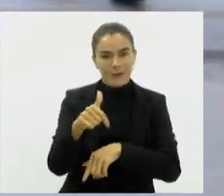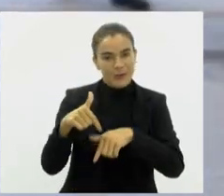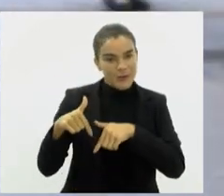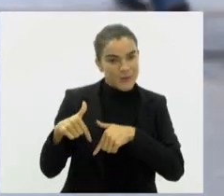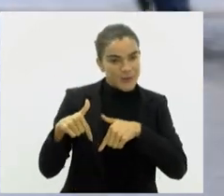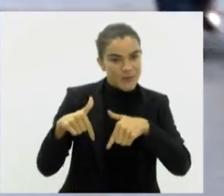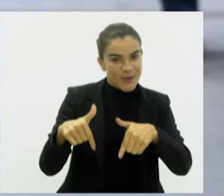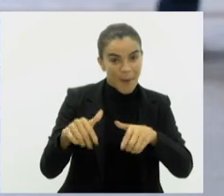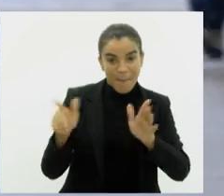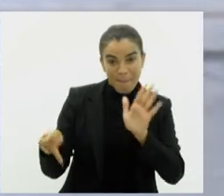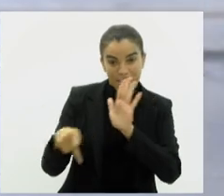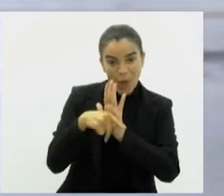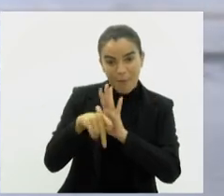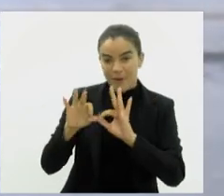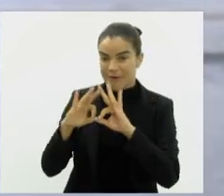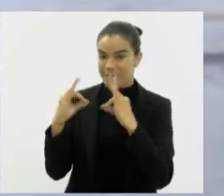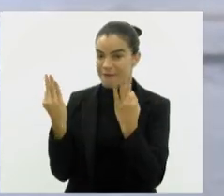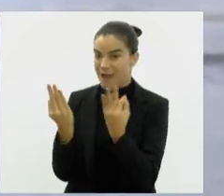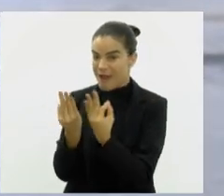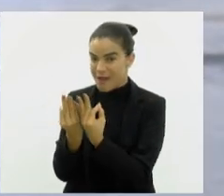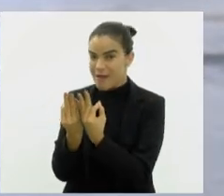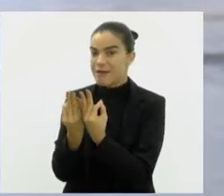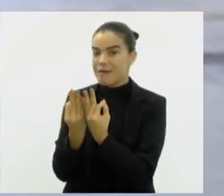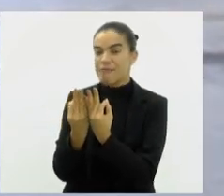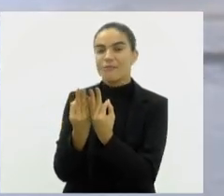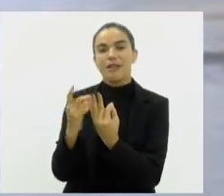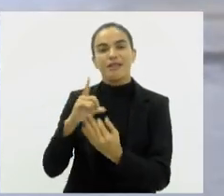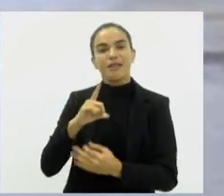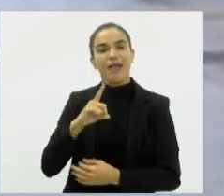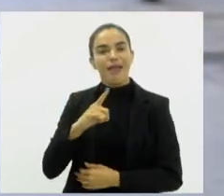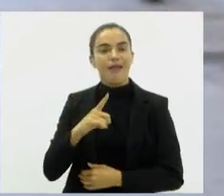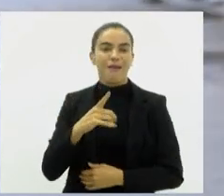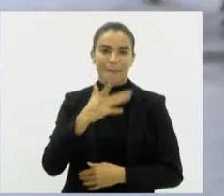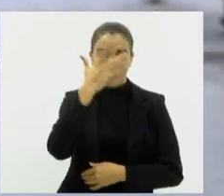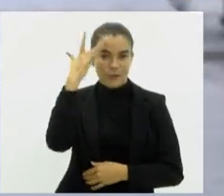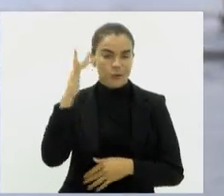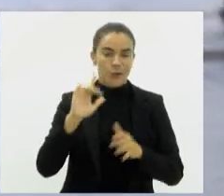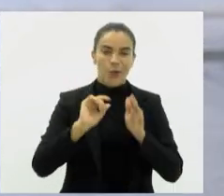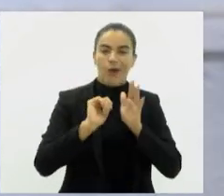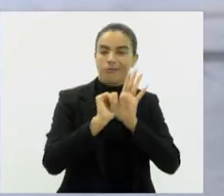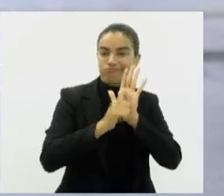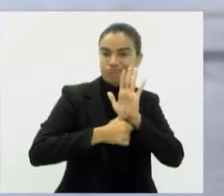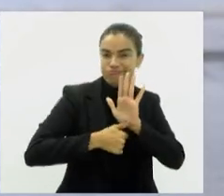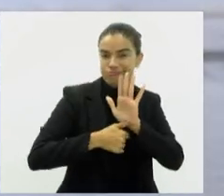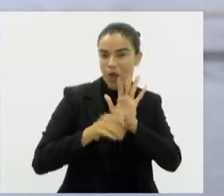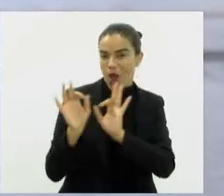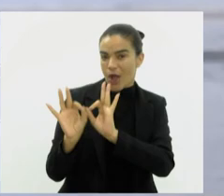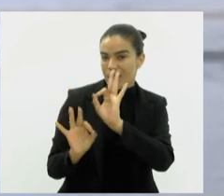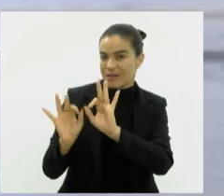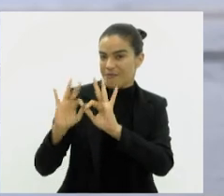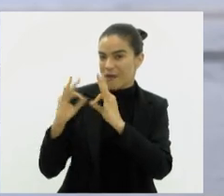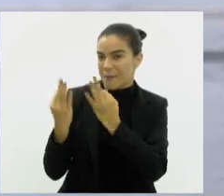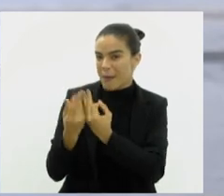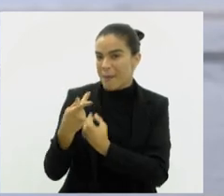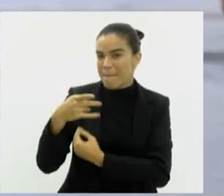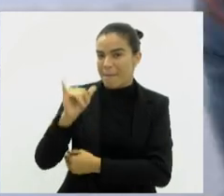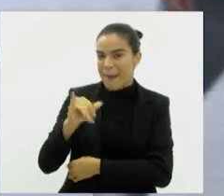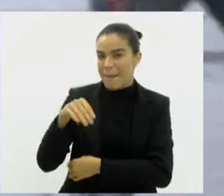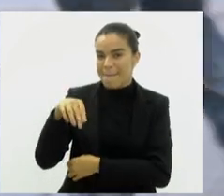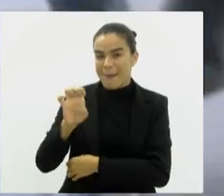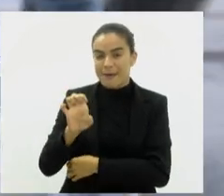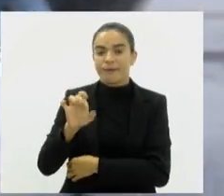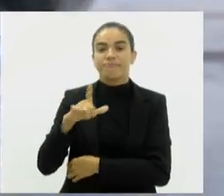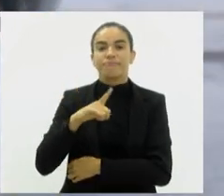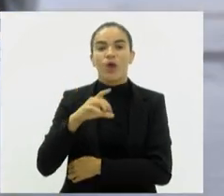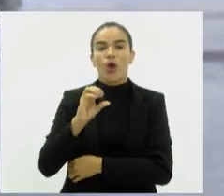iniciativa das famílias mesmo, de pessoas com síndrome de Down, de organizações, de pais, foi levado para a ONU